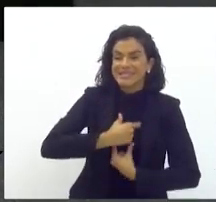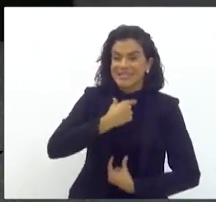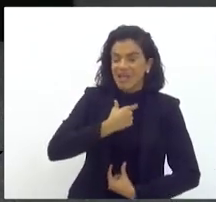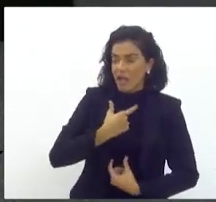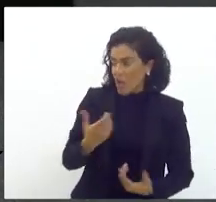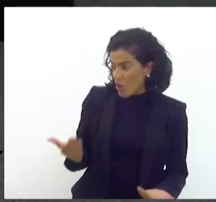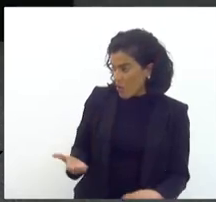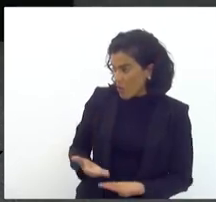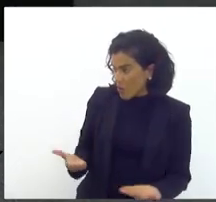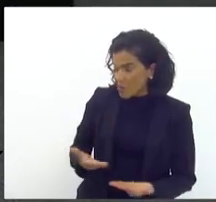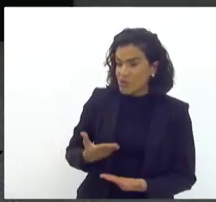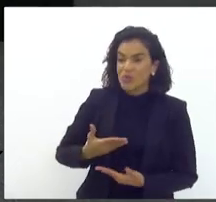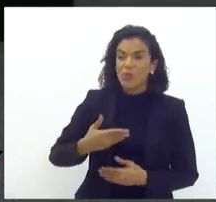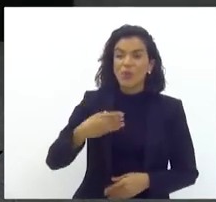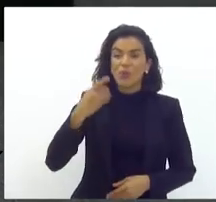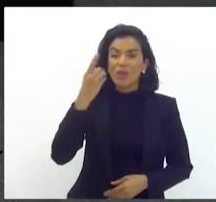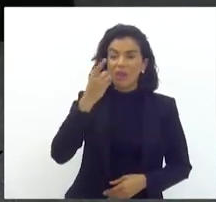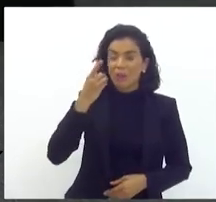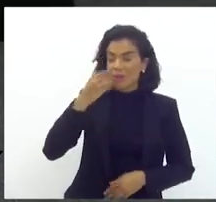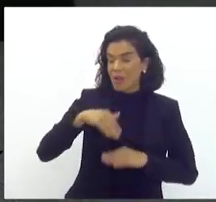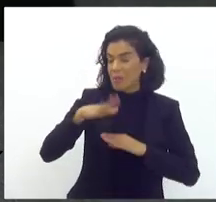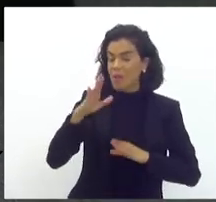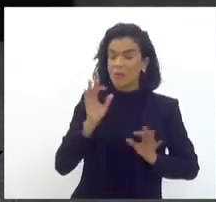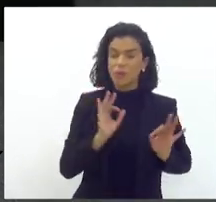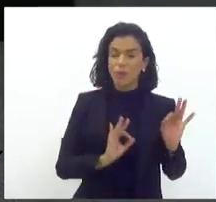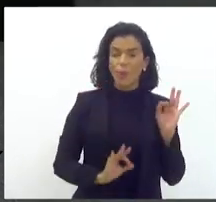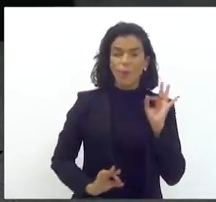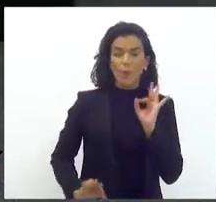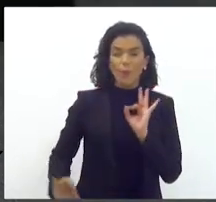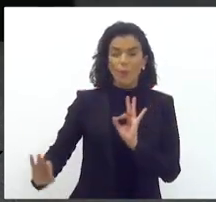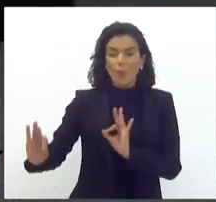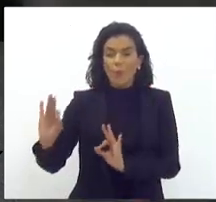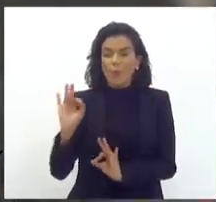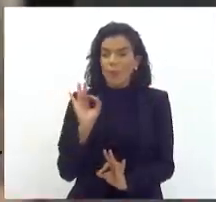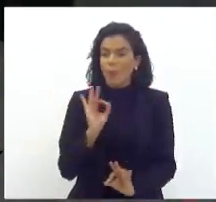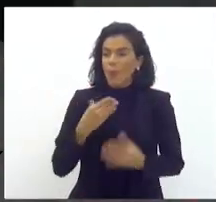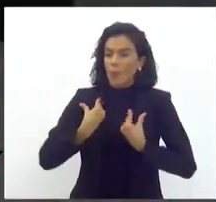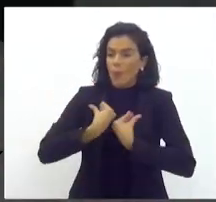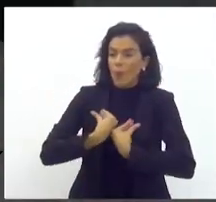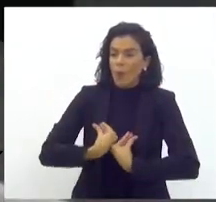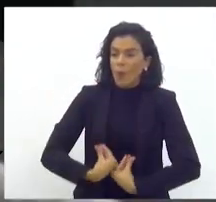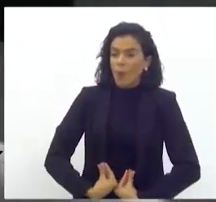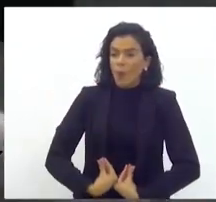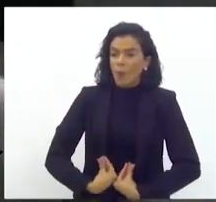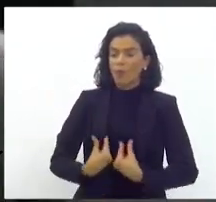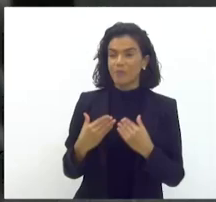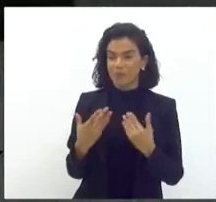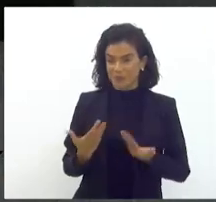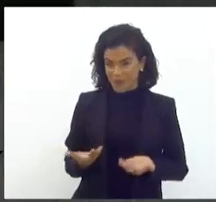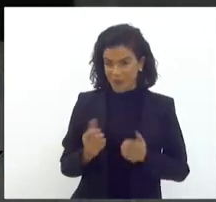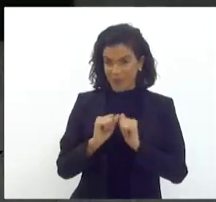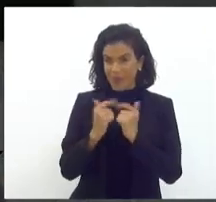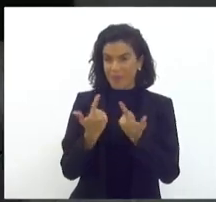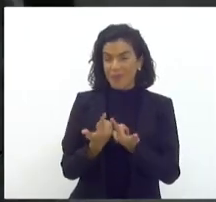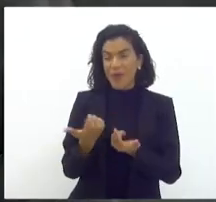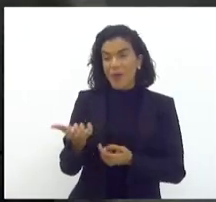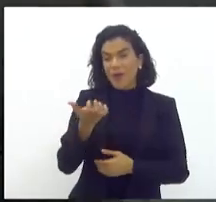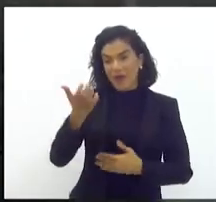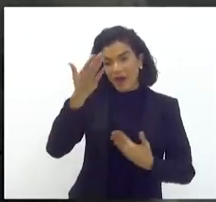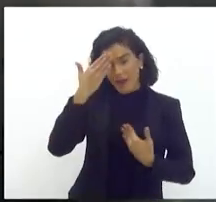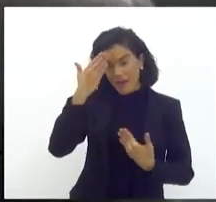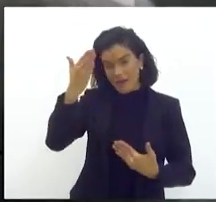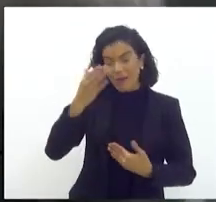é hoje o deputado mais elegante da casa e eu queria que agradecer